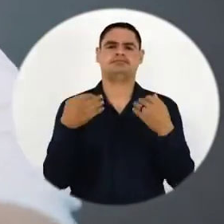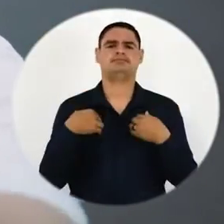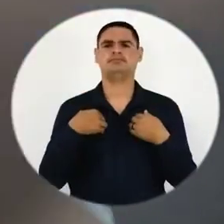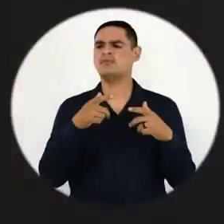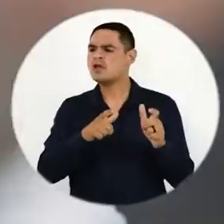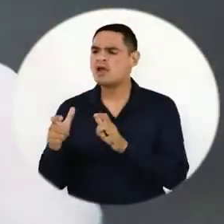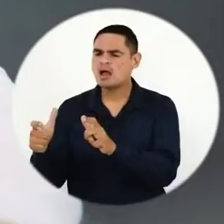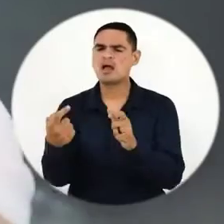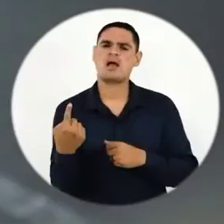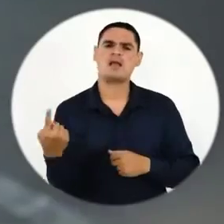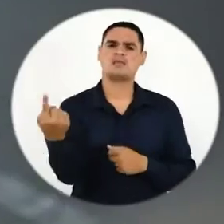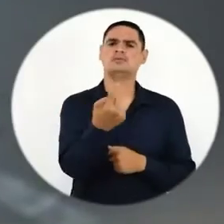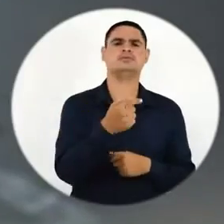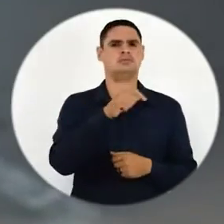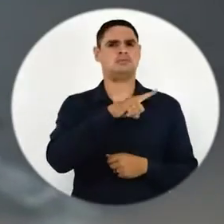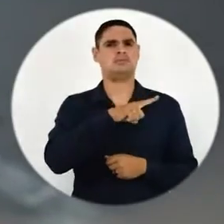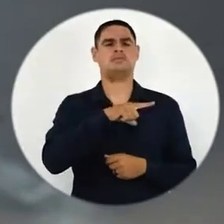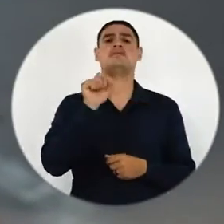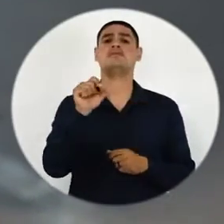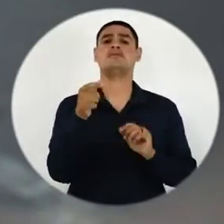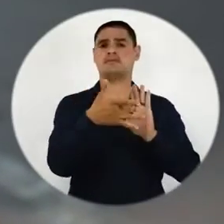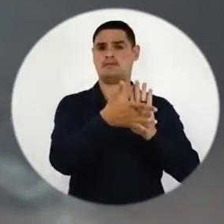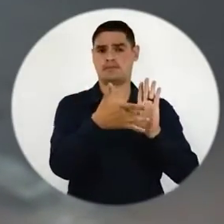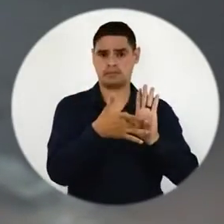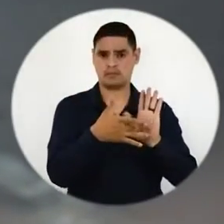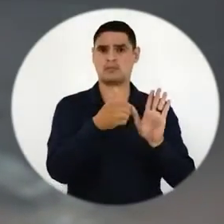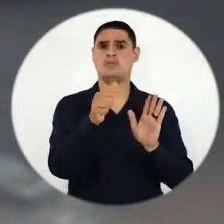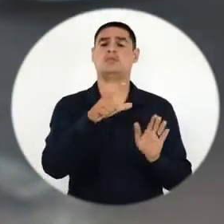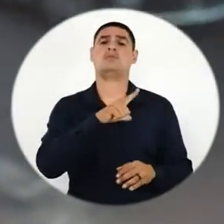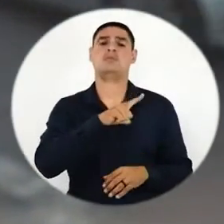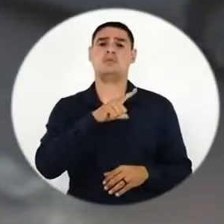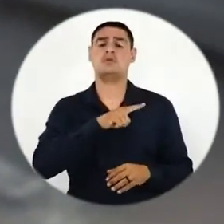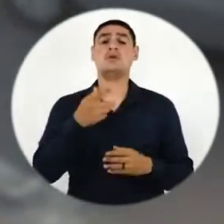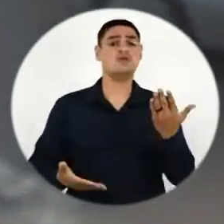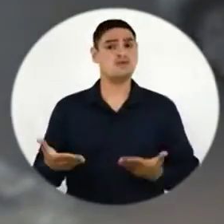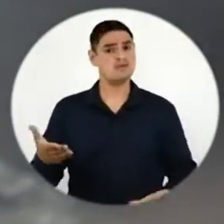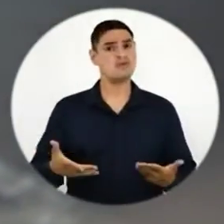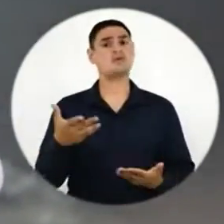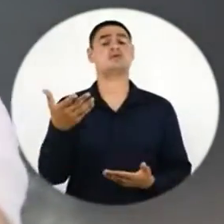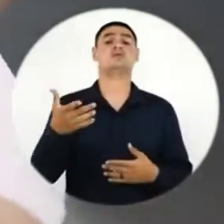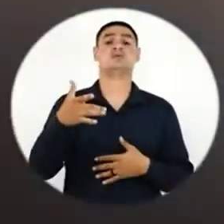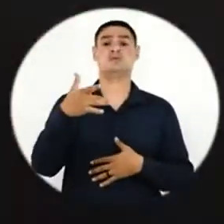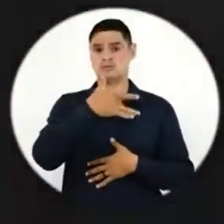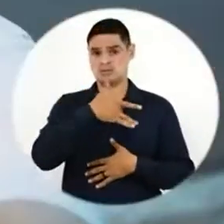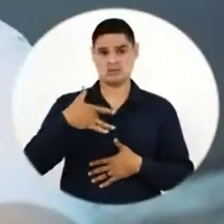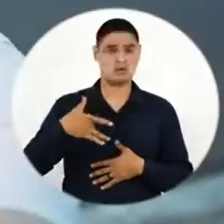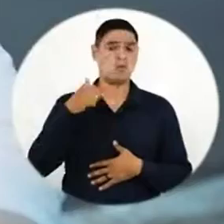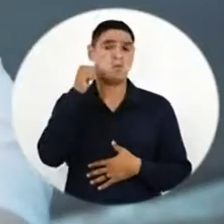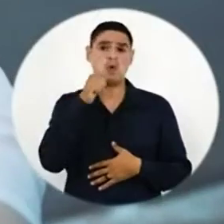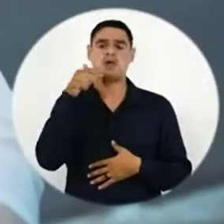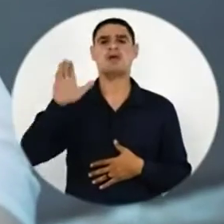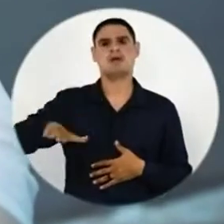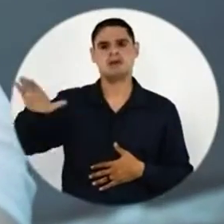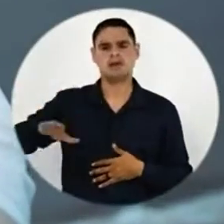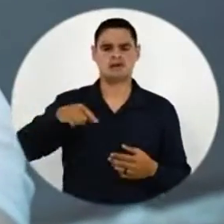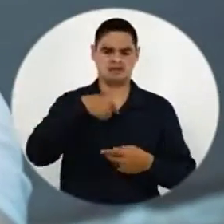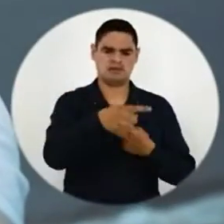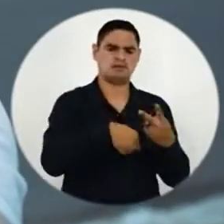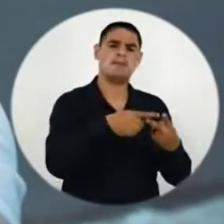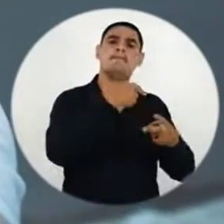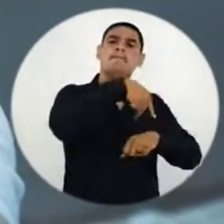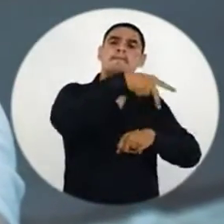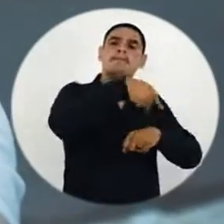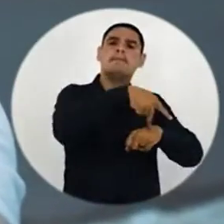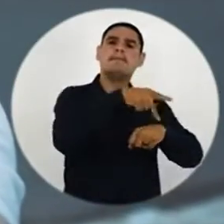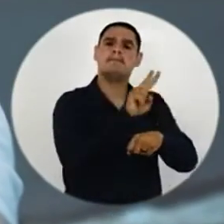bairro vai ter posto de saúde modelo com serviço de saúde para a mulher e as crianças. Praça modelo com